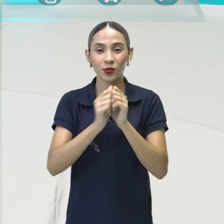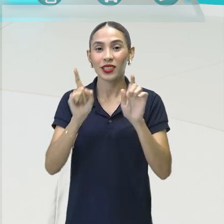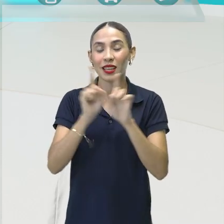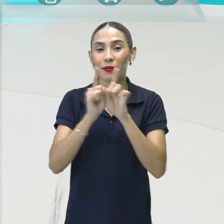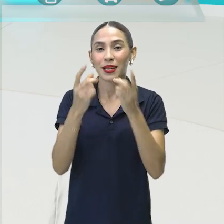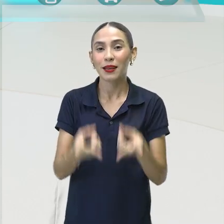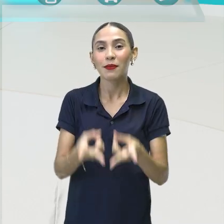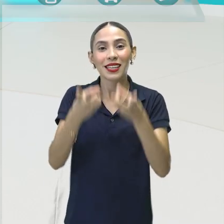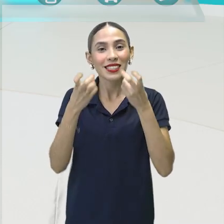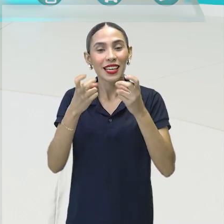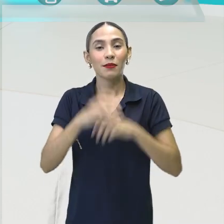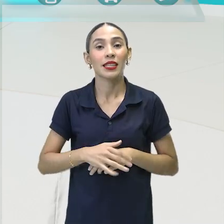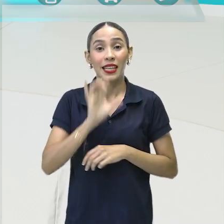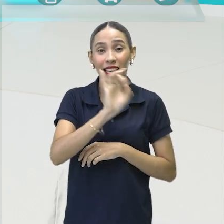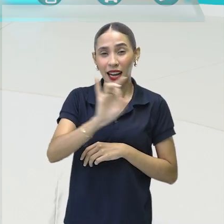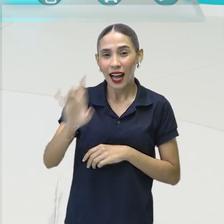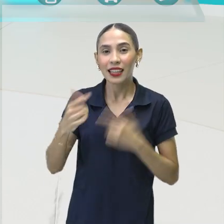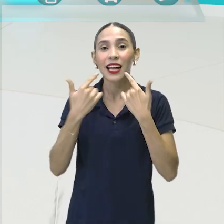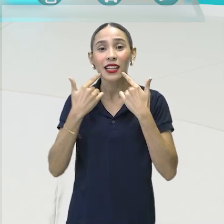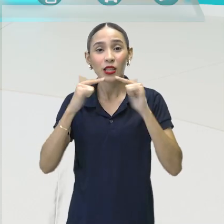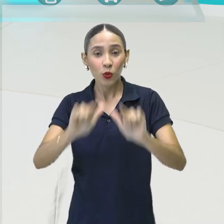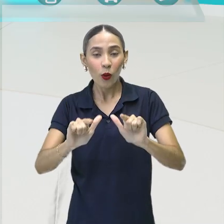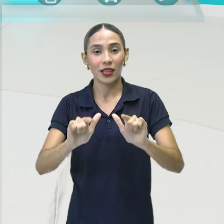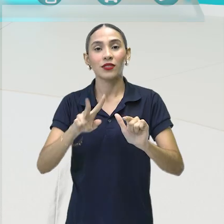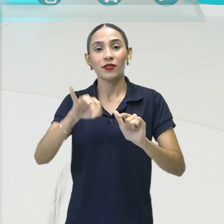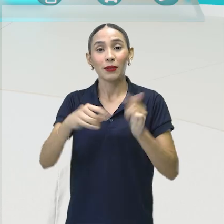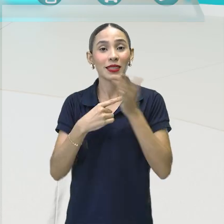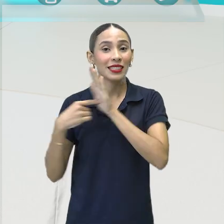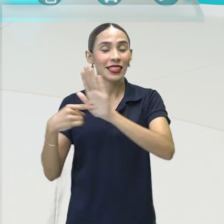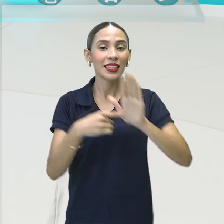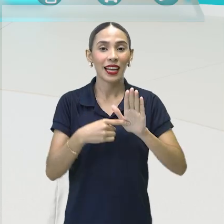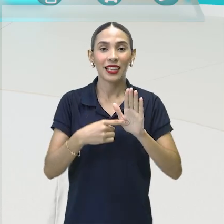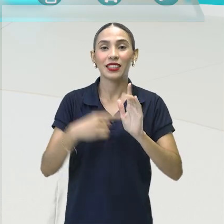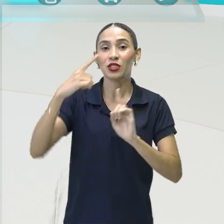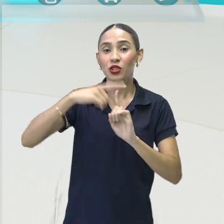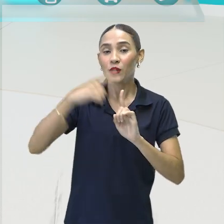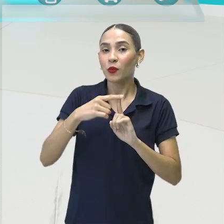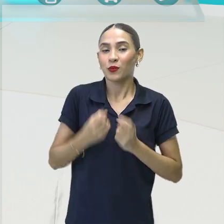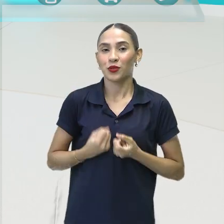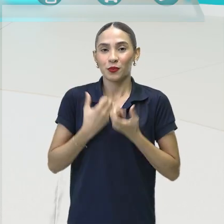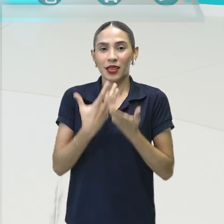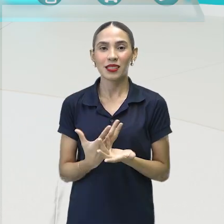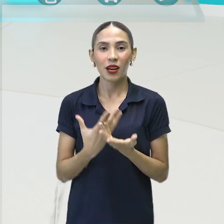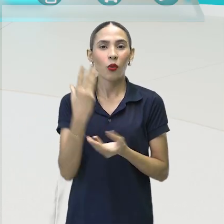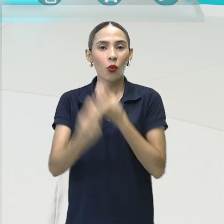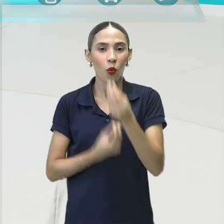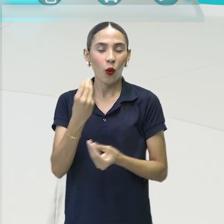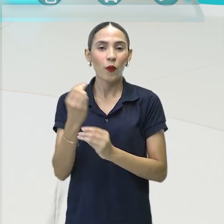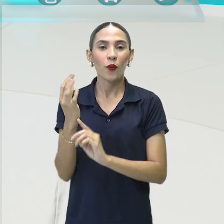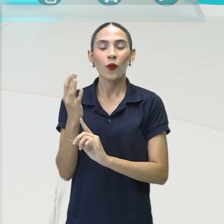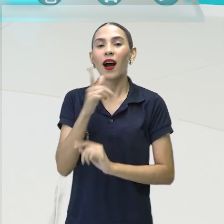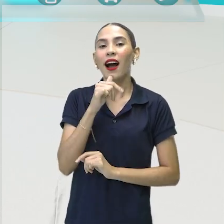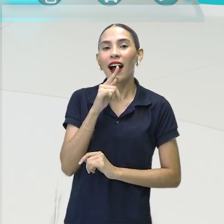consegue perceber que cada linguagem trouxe a sua forma de interpretar como seria a água